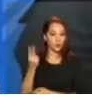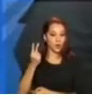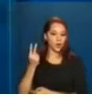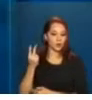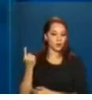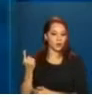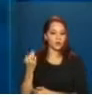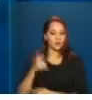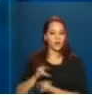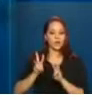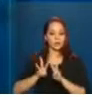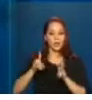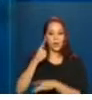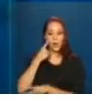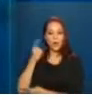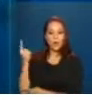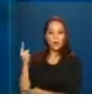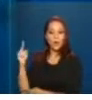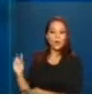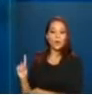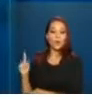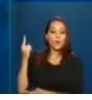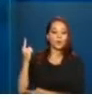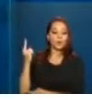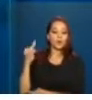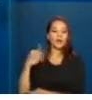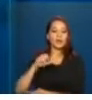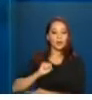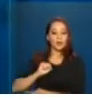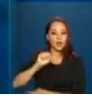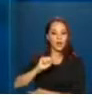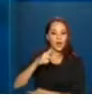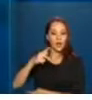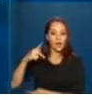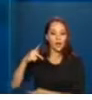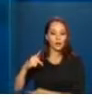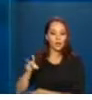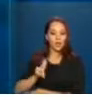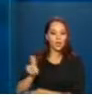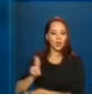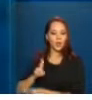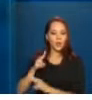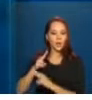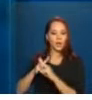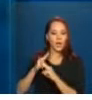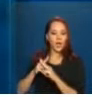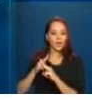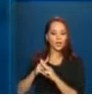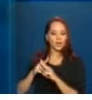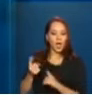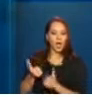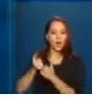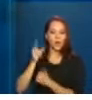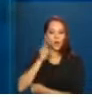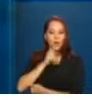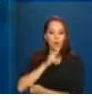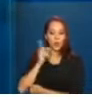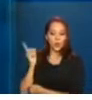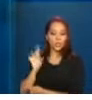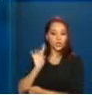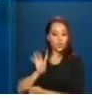auxilio.caixa.gov.br do site e um app chamado Caixa Auxílio Emergencial. Só